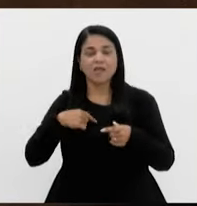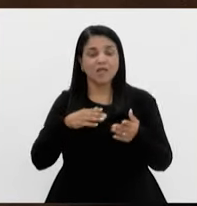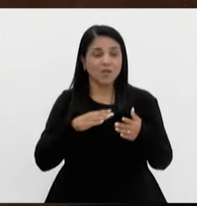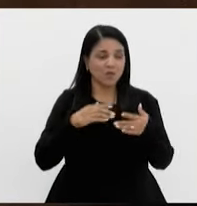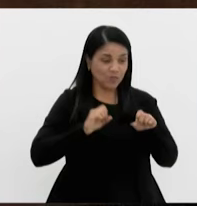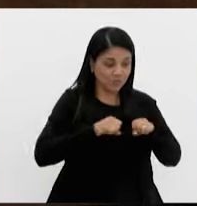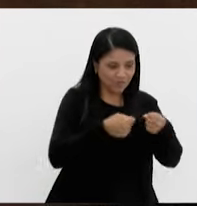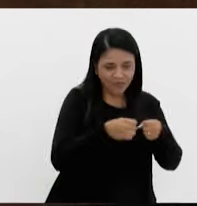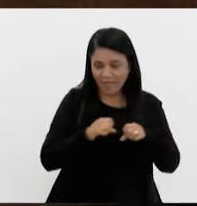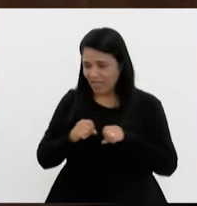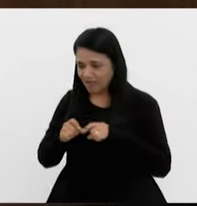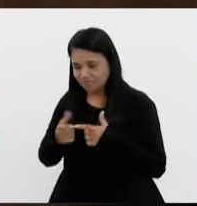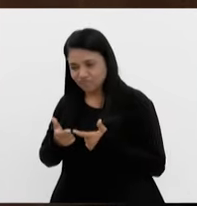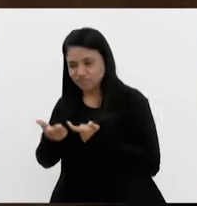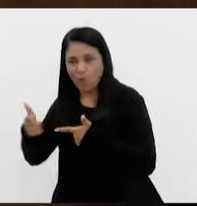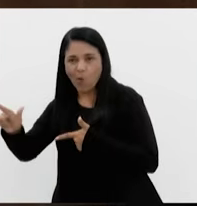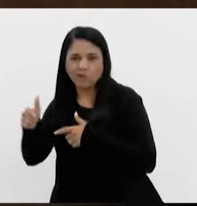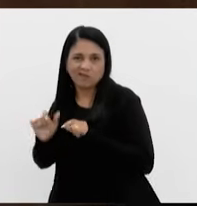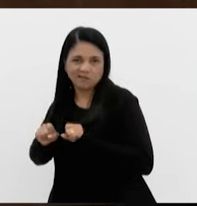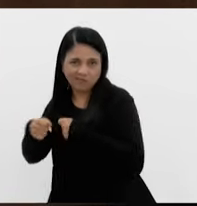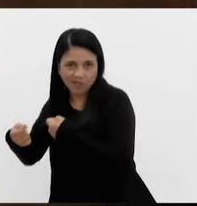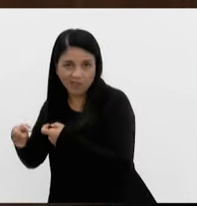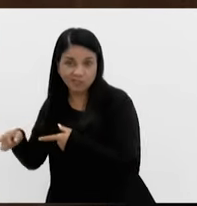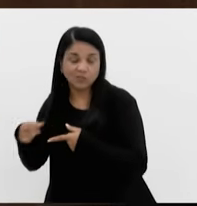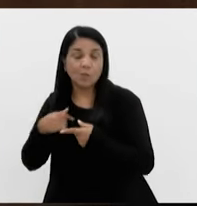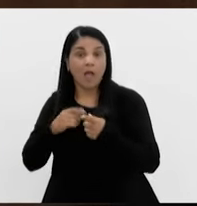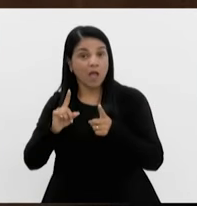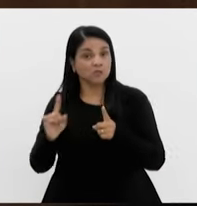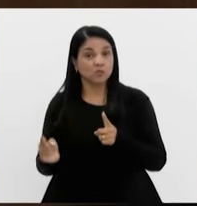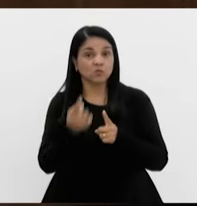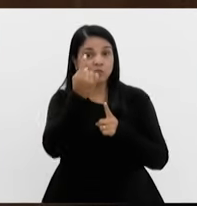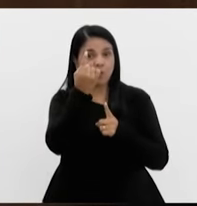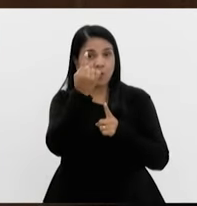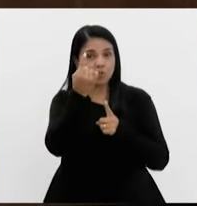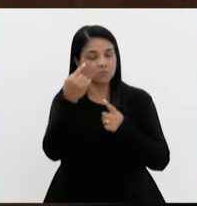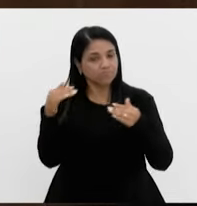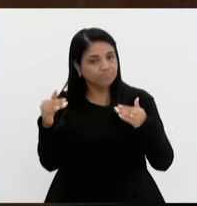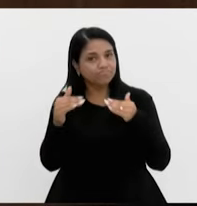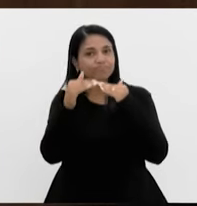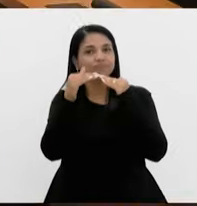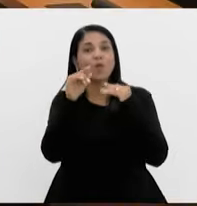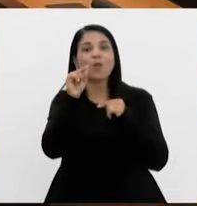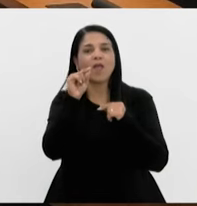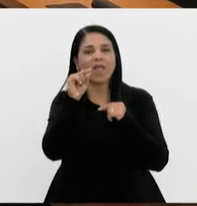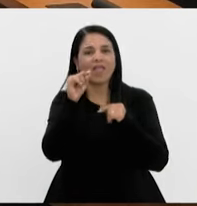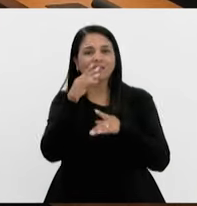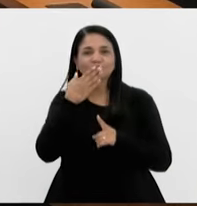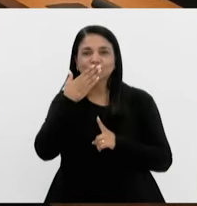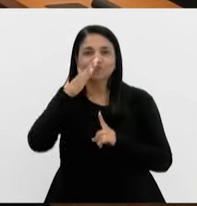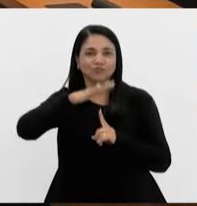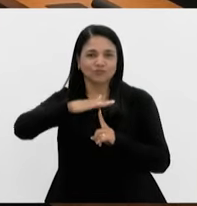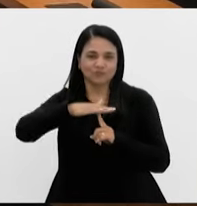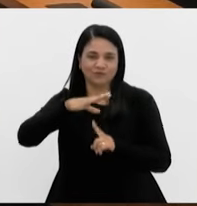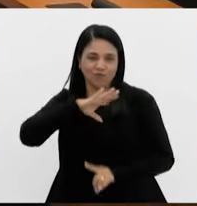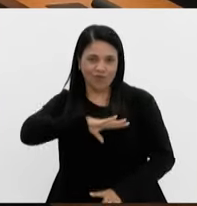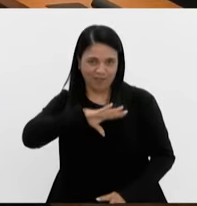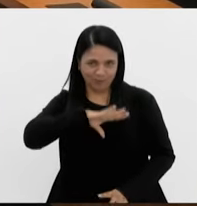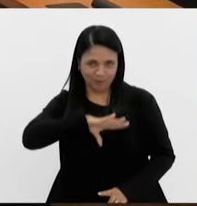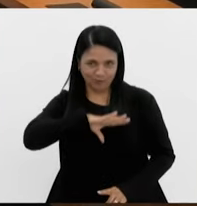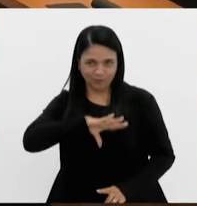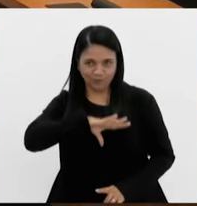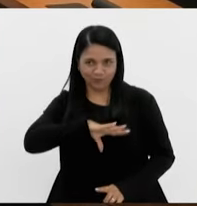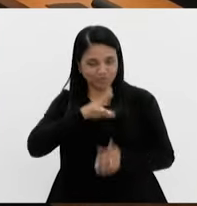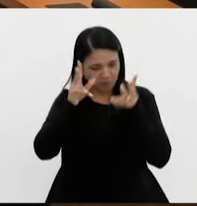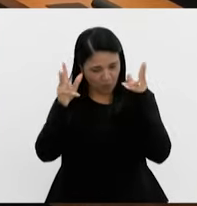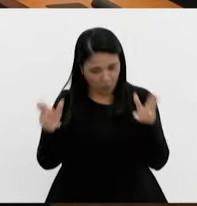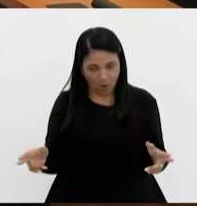defende outra mas nós temos uma coisa uma coisa comum uma coisa que é o Vasco porque o que você tem pro